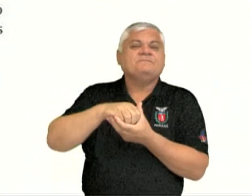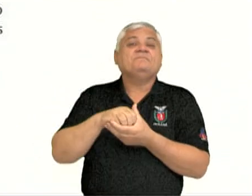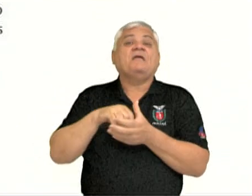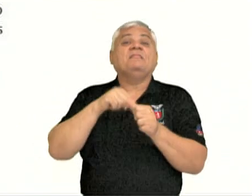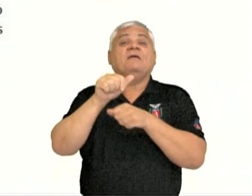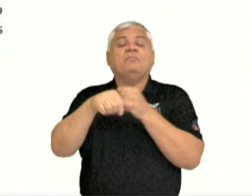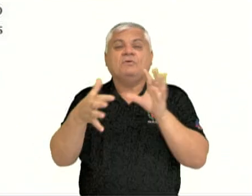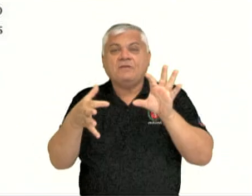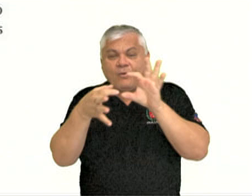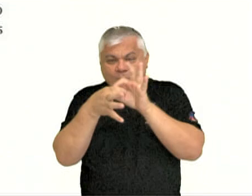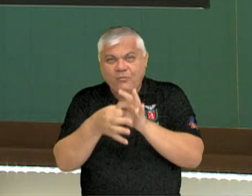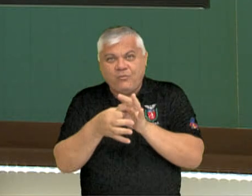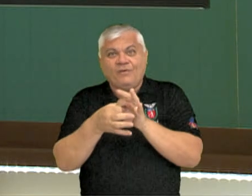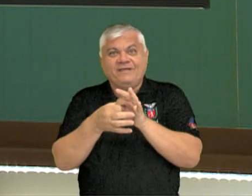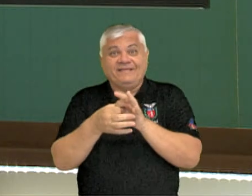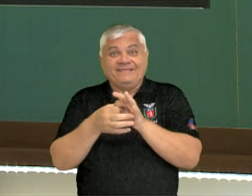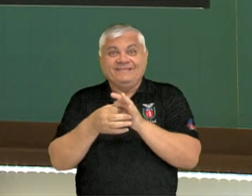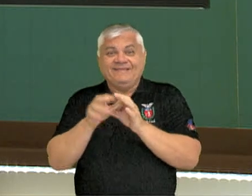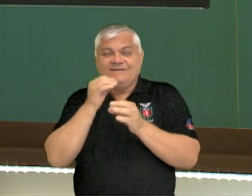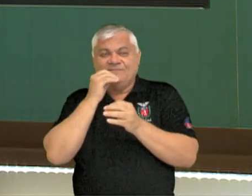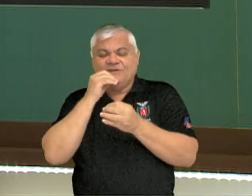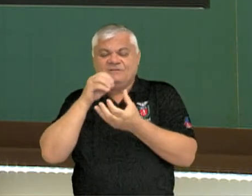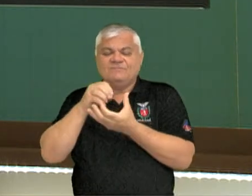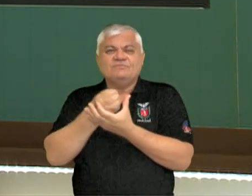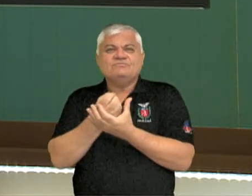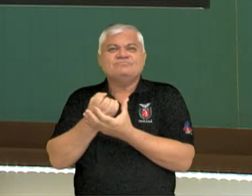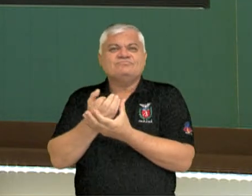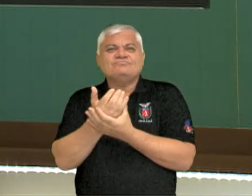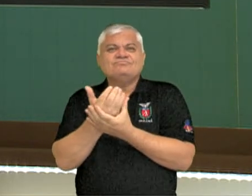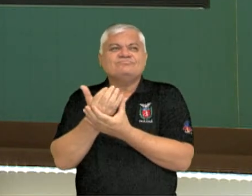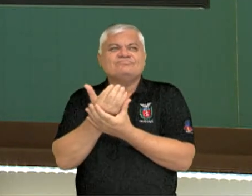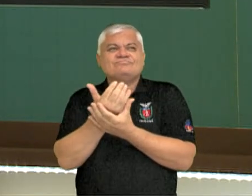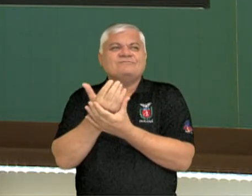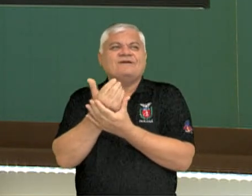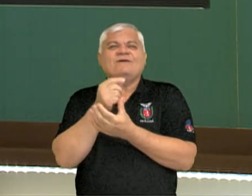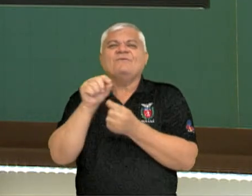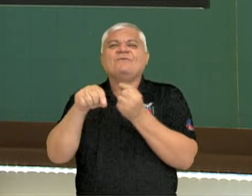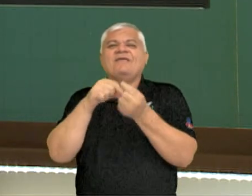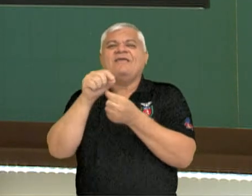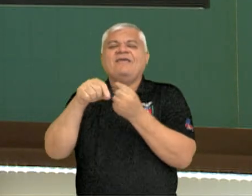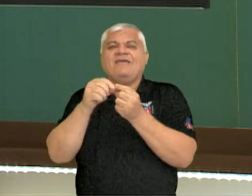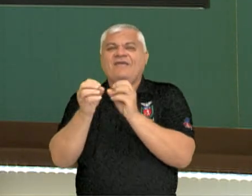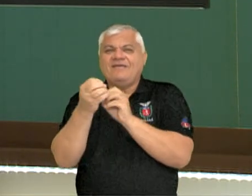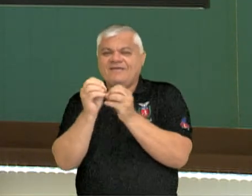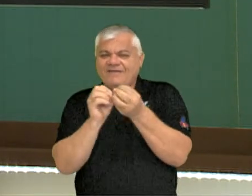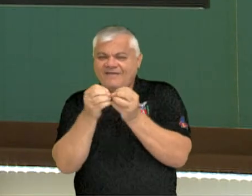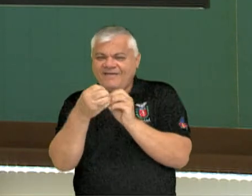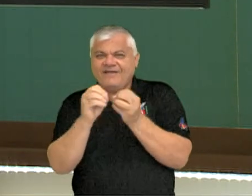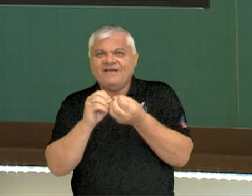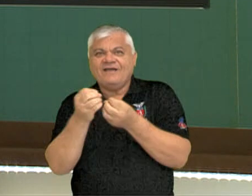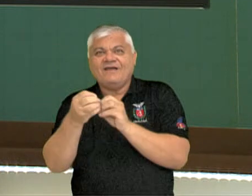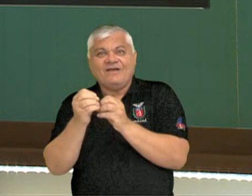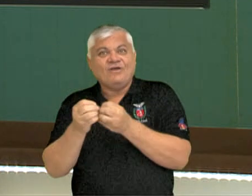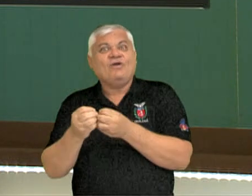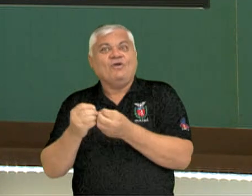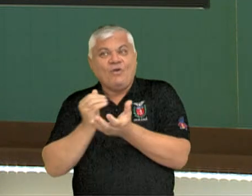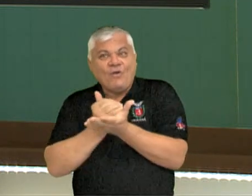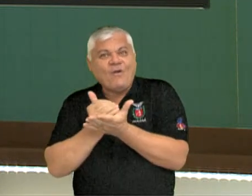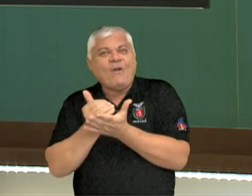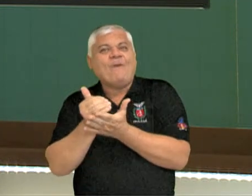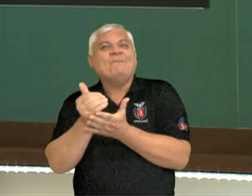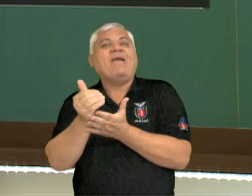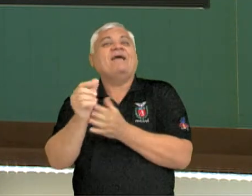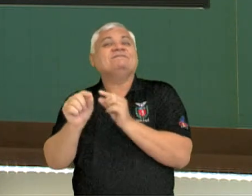se encontrarem nesse evento de fecundação, eu vou ter lá uma estrutura jovem de esporófito que é